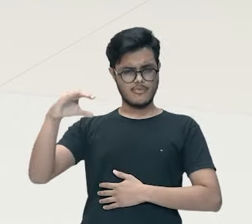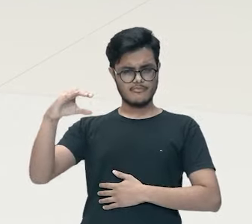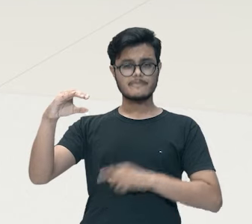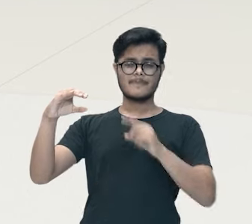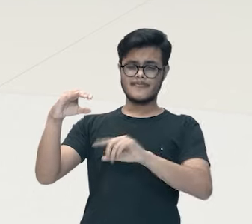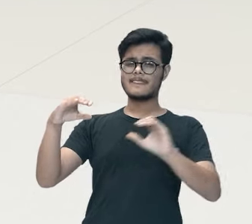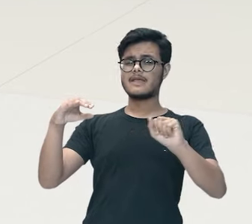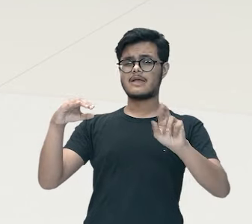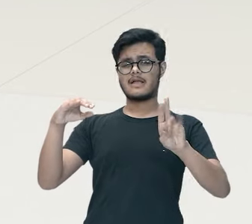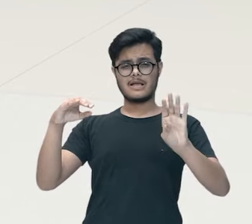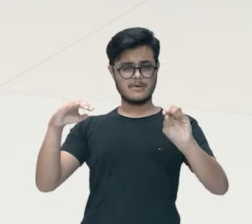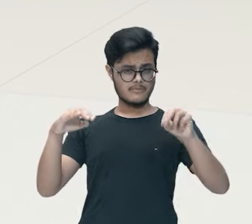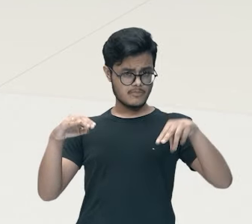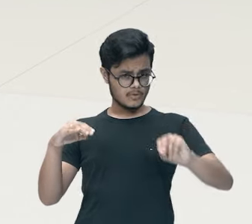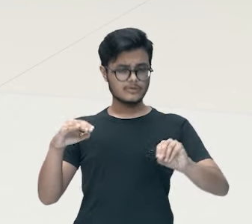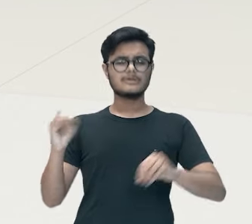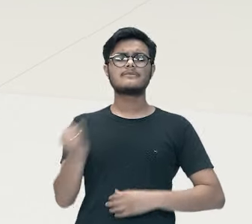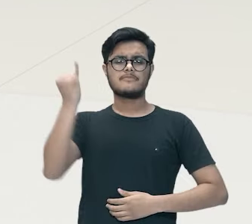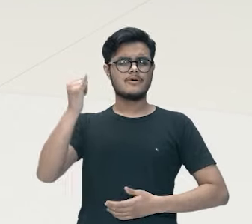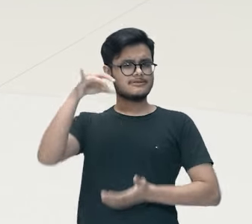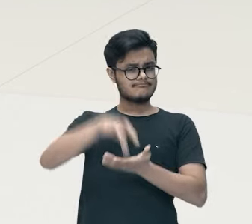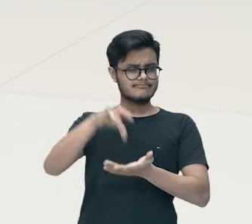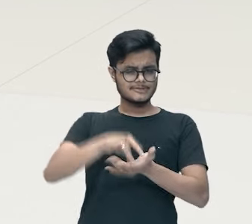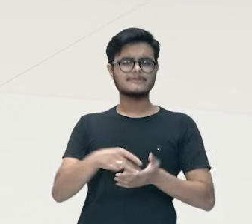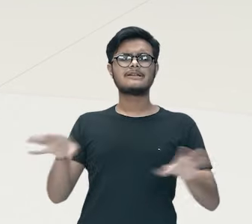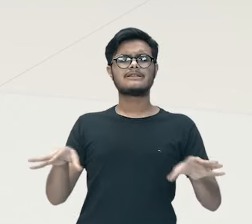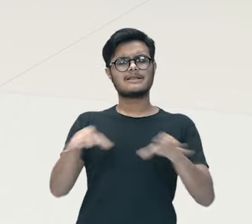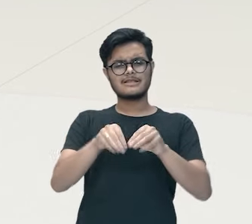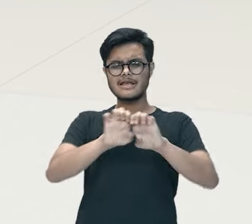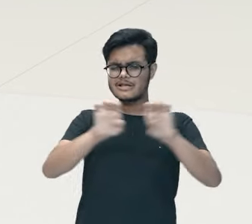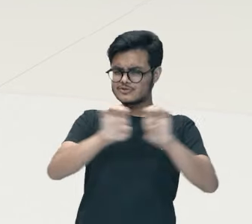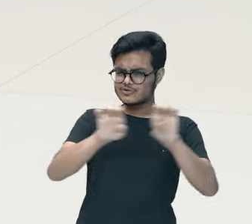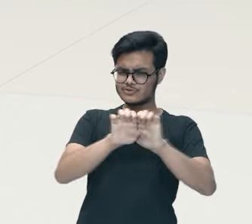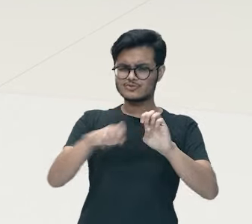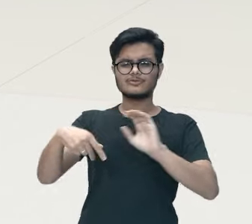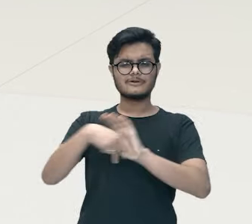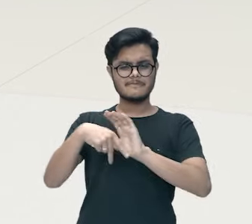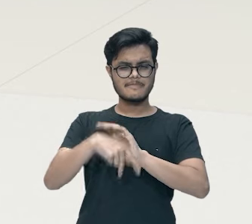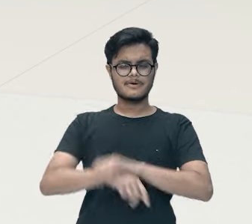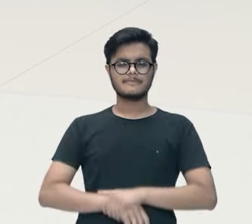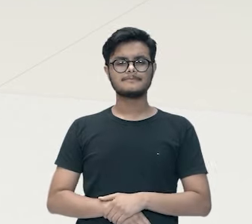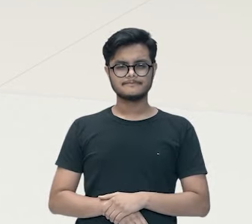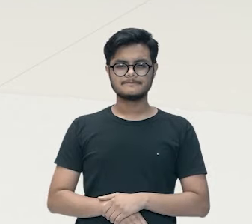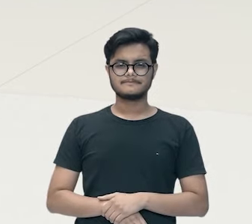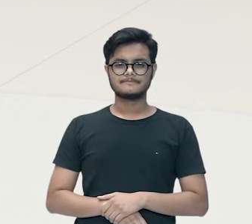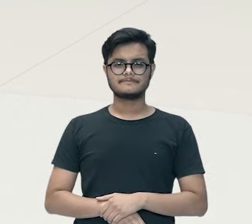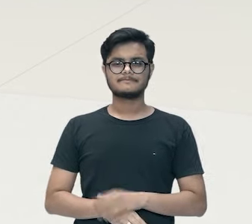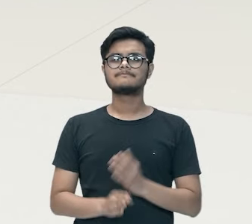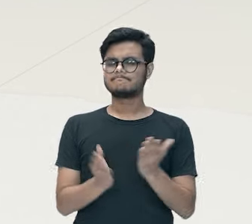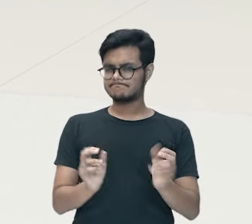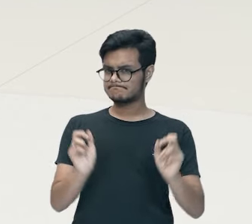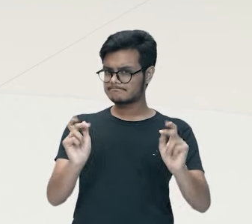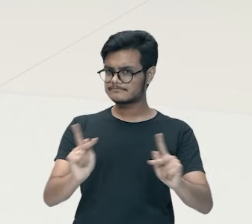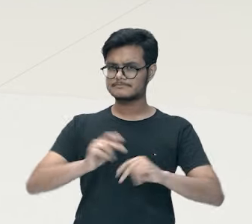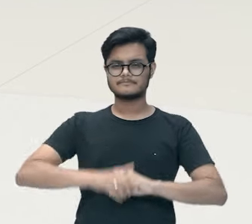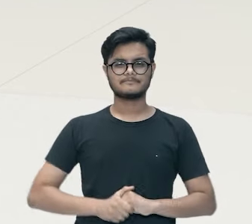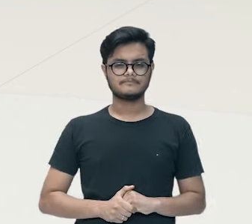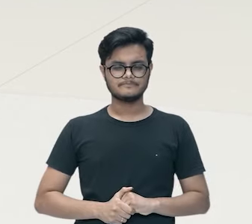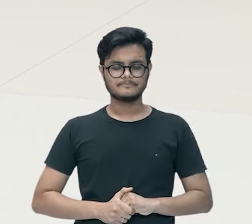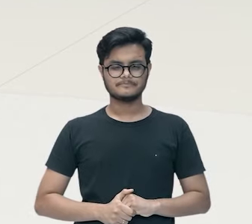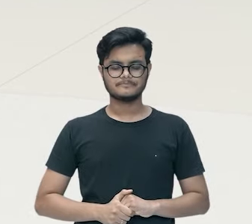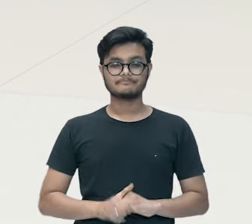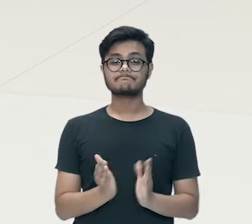mais importante ali presente, formando uma cadeia, formando uma cadeia que a gente chama de cadeia carbônica, tá bom?